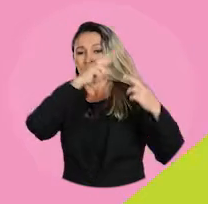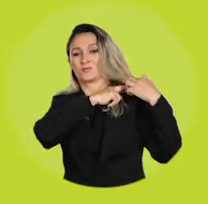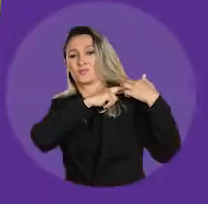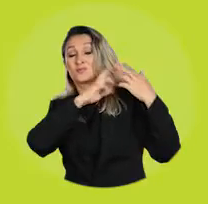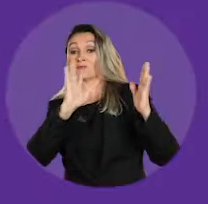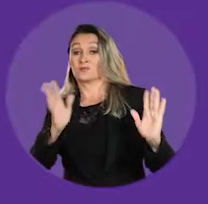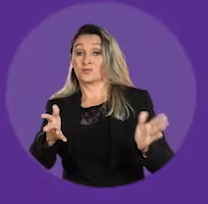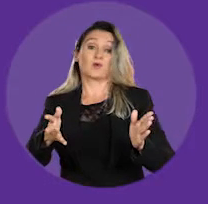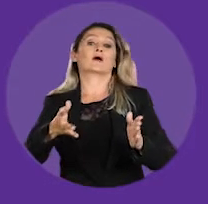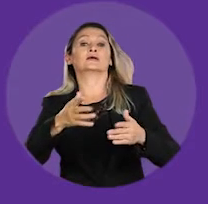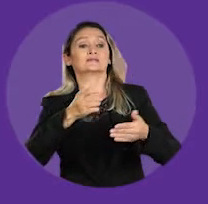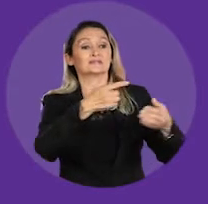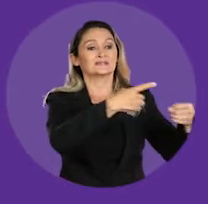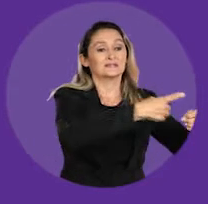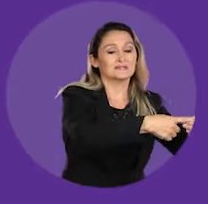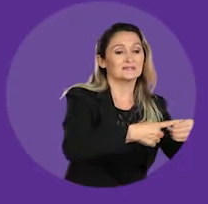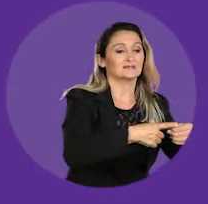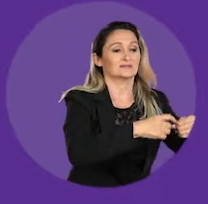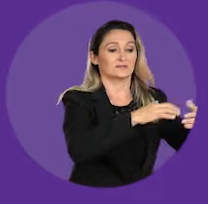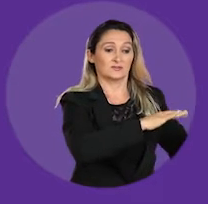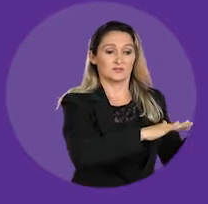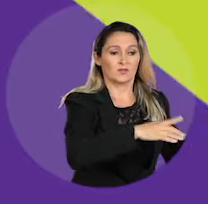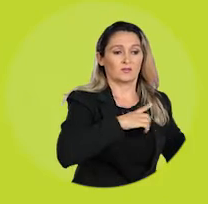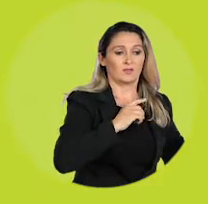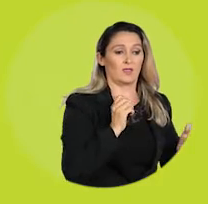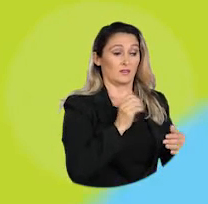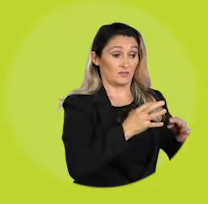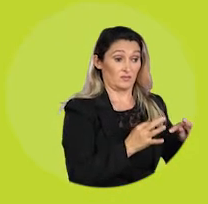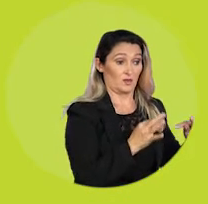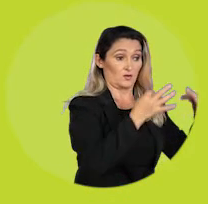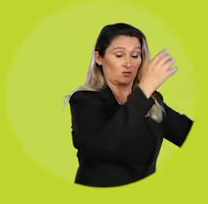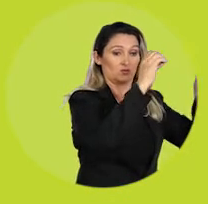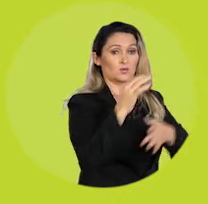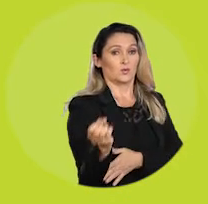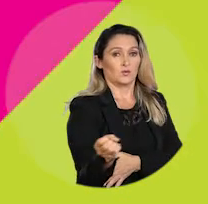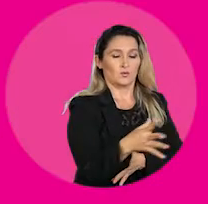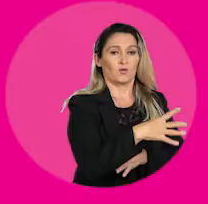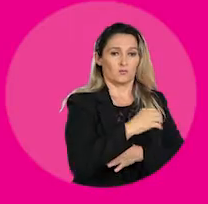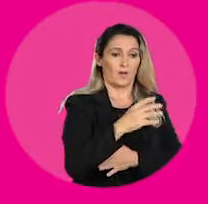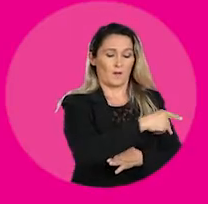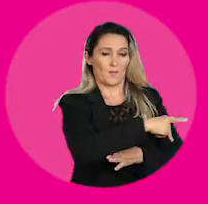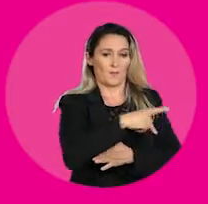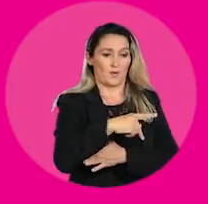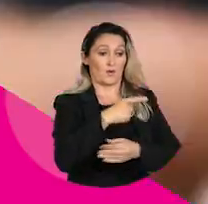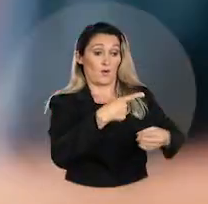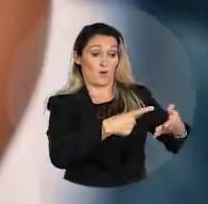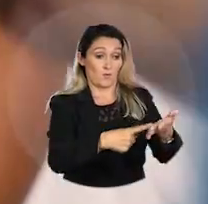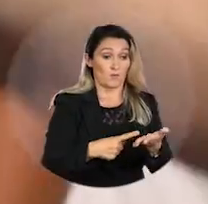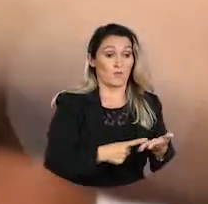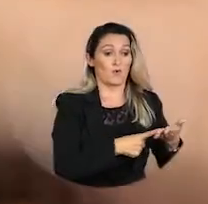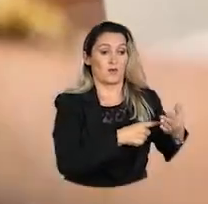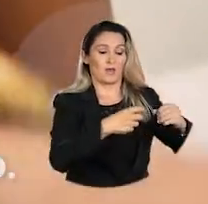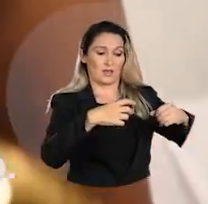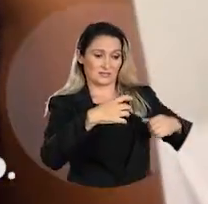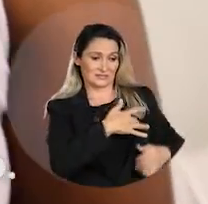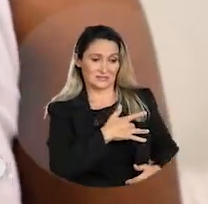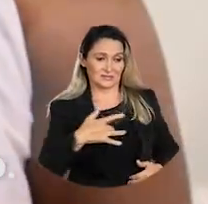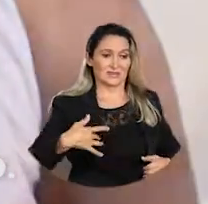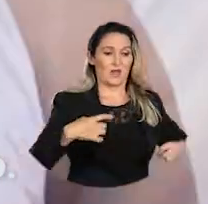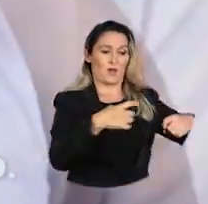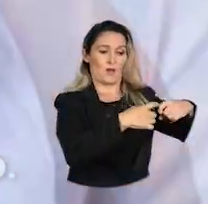deu certo. Cidade Digital. Usar as novas tecnologias e aplicativos para marcar consultas na saúde